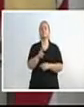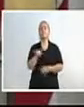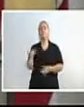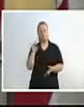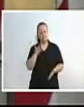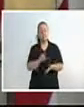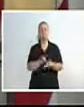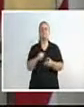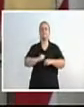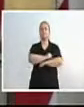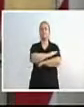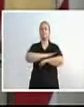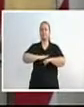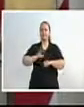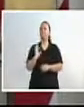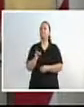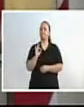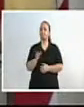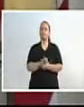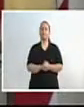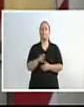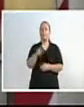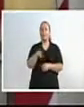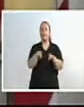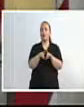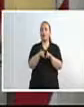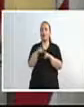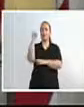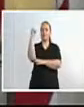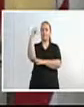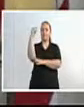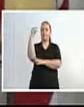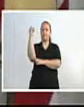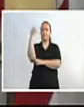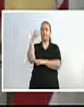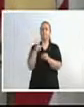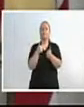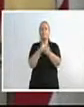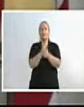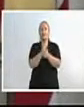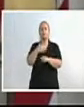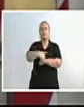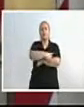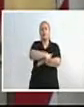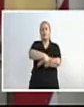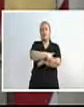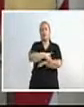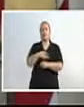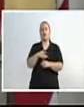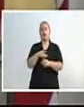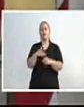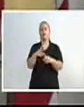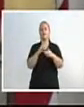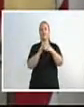acontecer, assim como a instalação no semáforo junto, no início da rua Fritz Kegel, ali